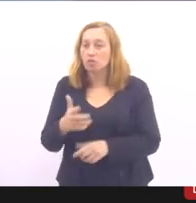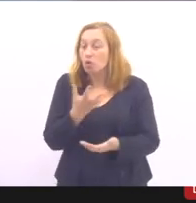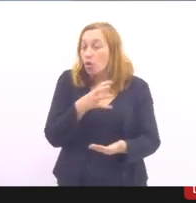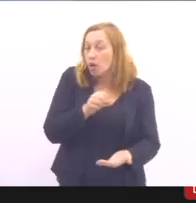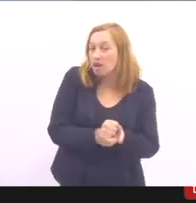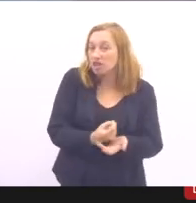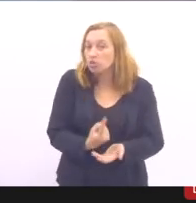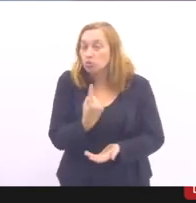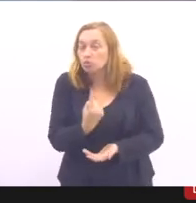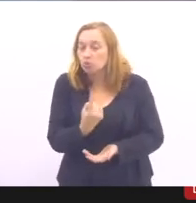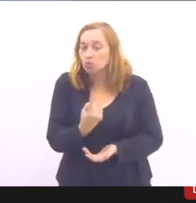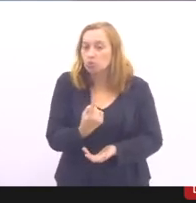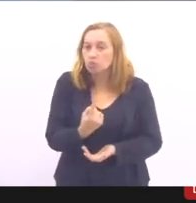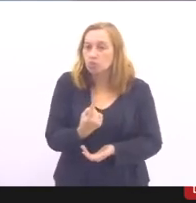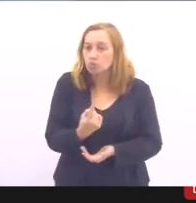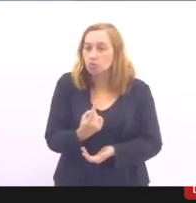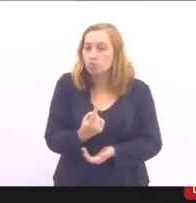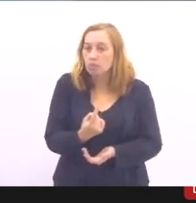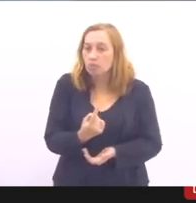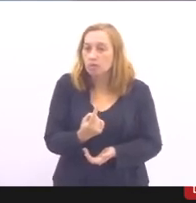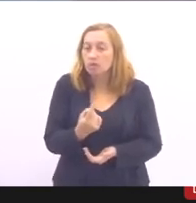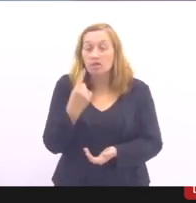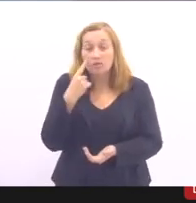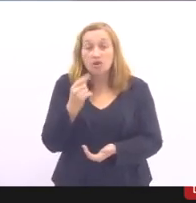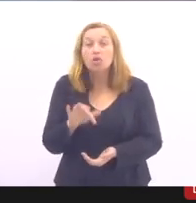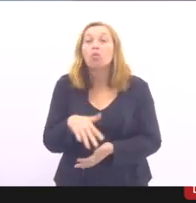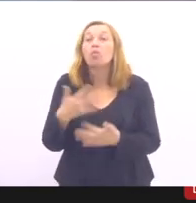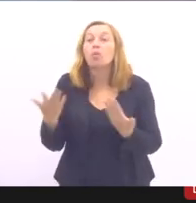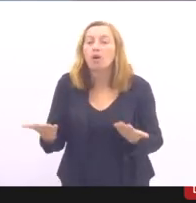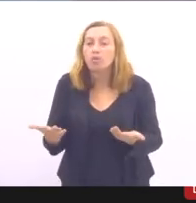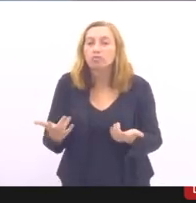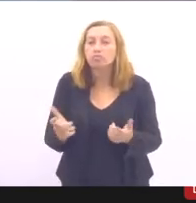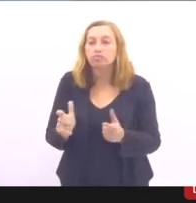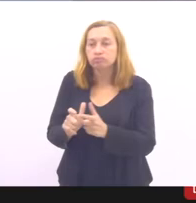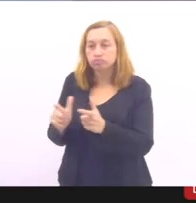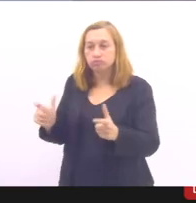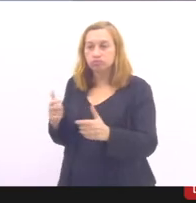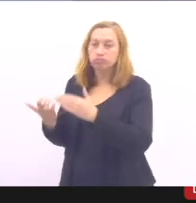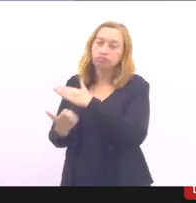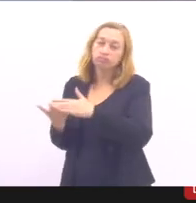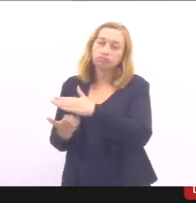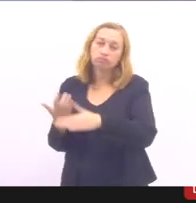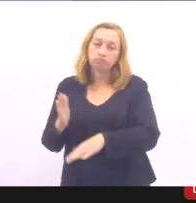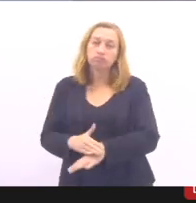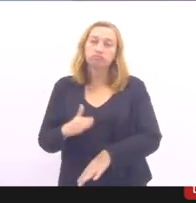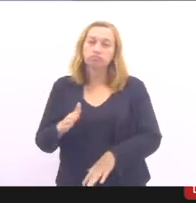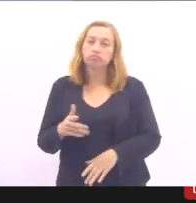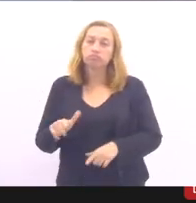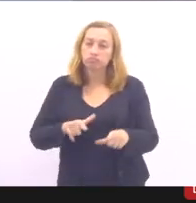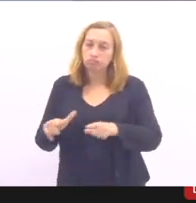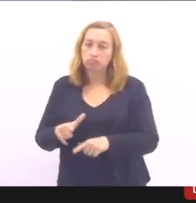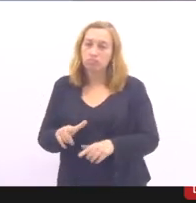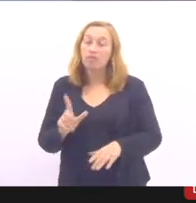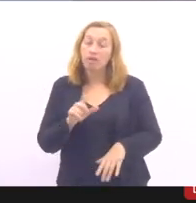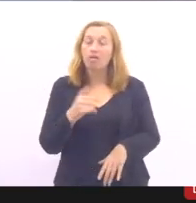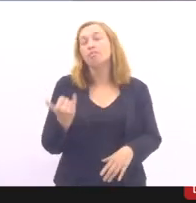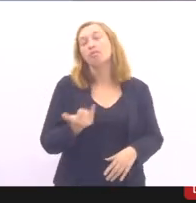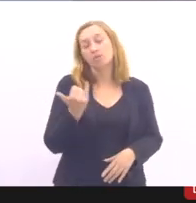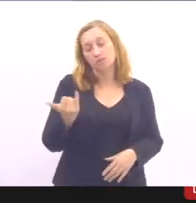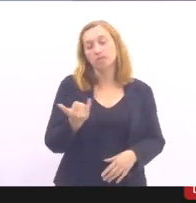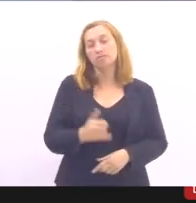que identifique quais são esses grandes geradores. Esse é um tema também de suma importância, que isso